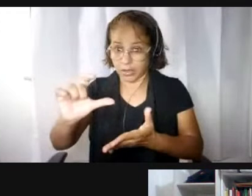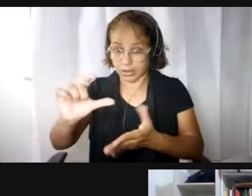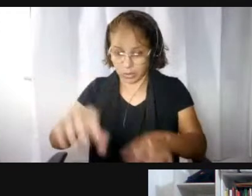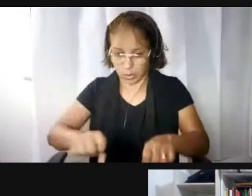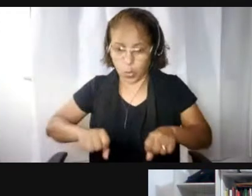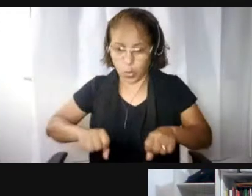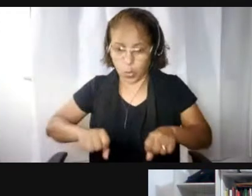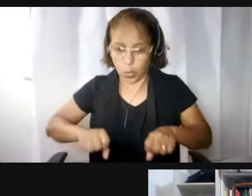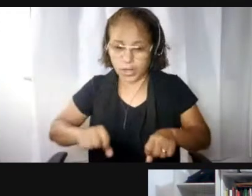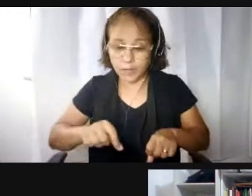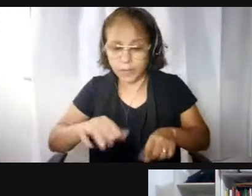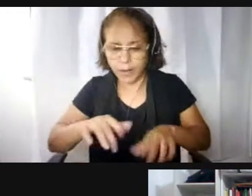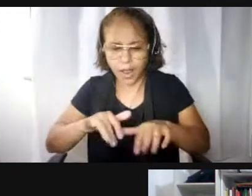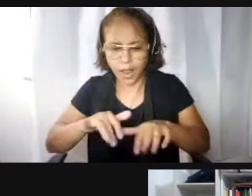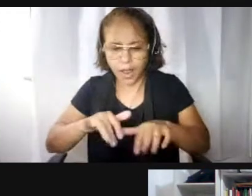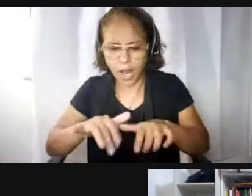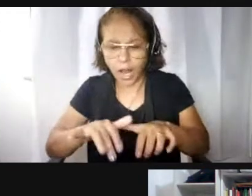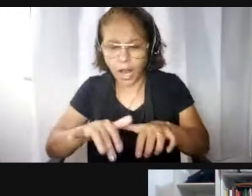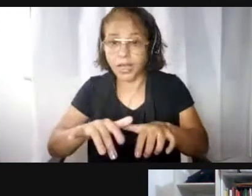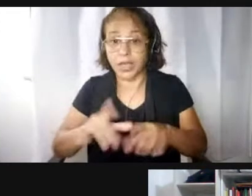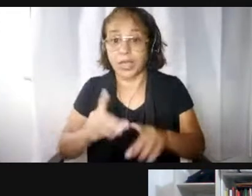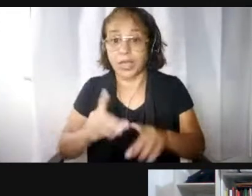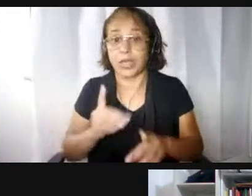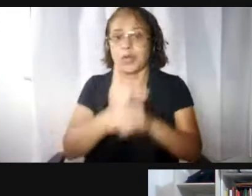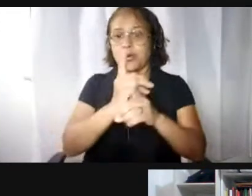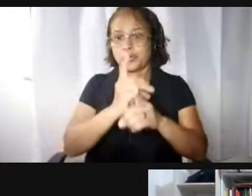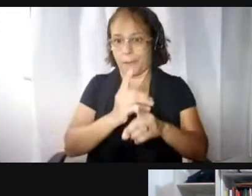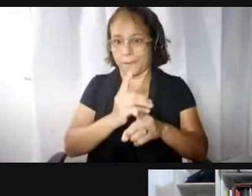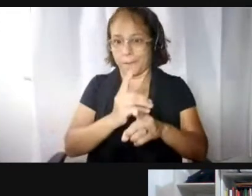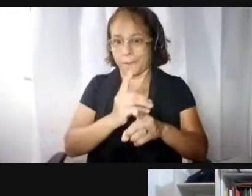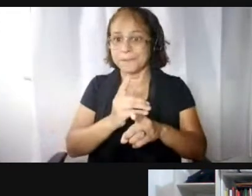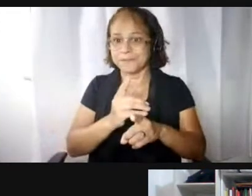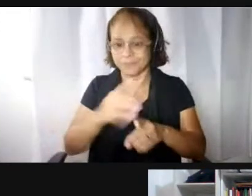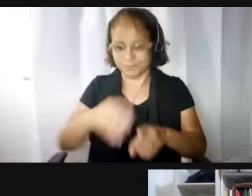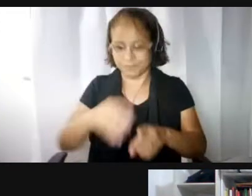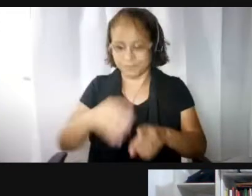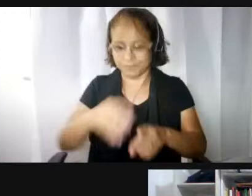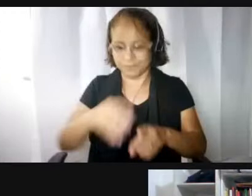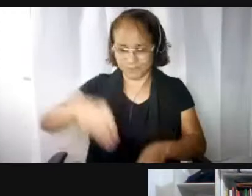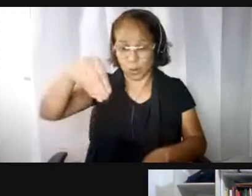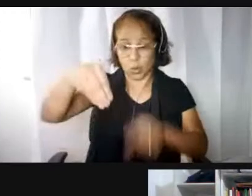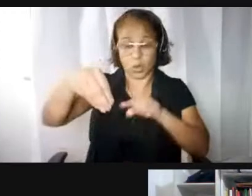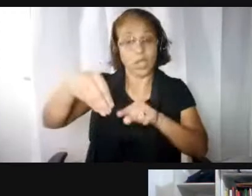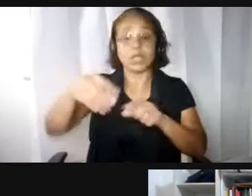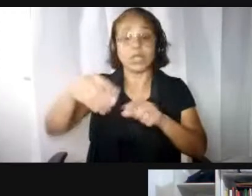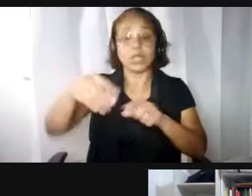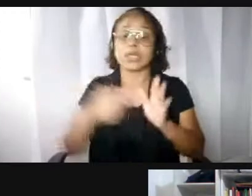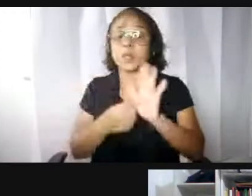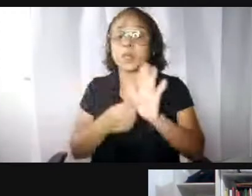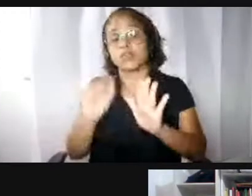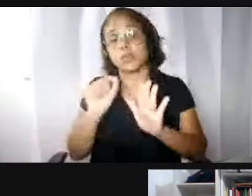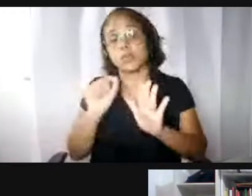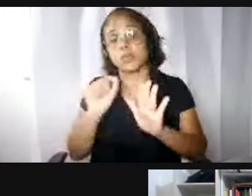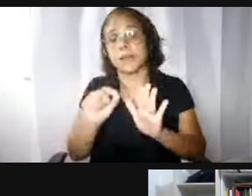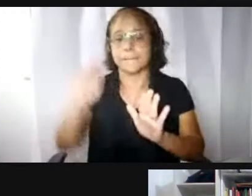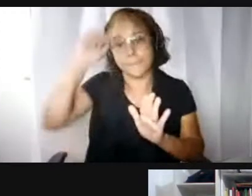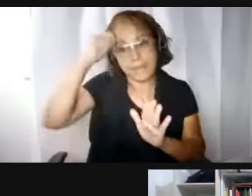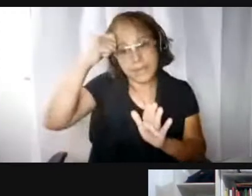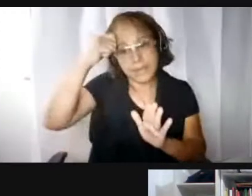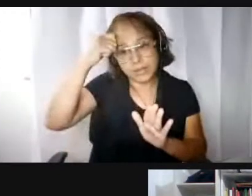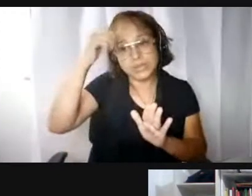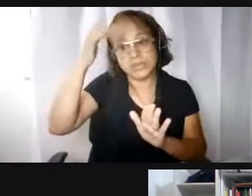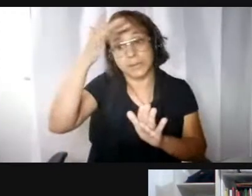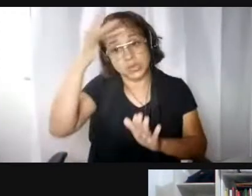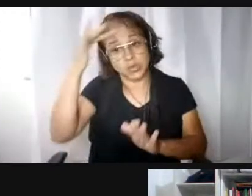abaixo-assinados de famílias que dizem, se apresentam como pretos e pardos, e que pedem que um professor